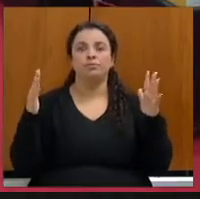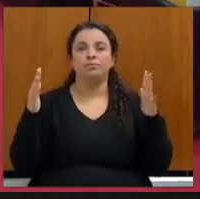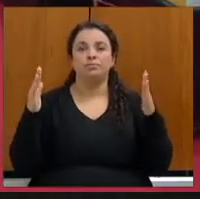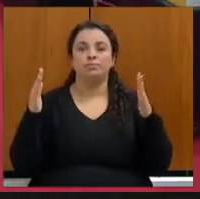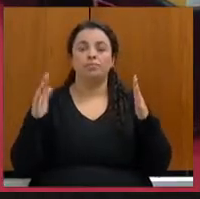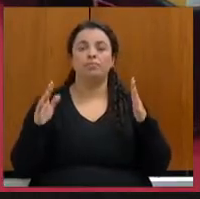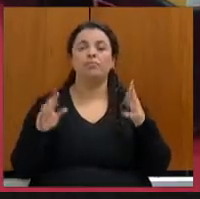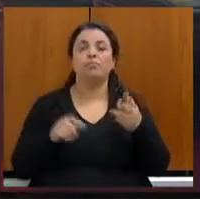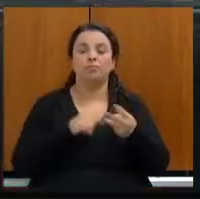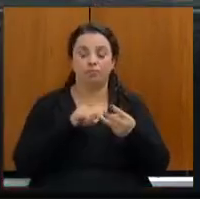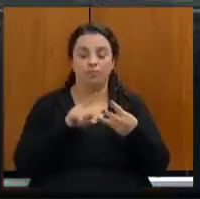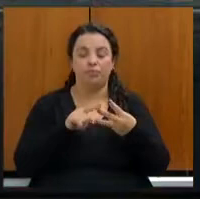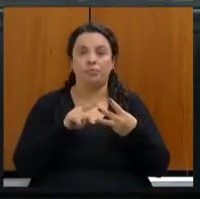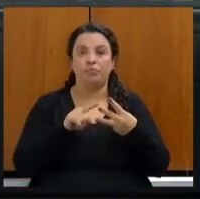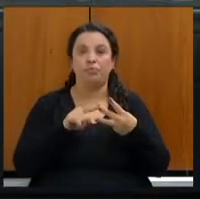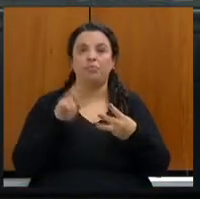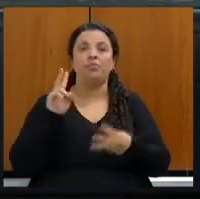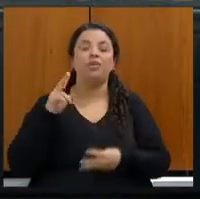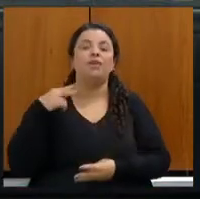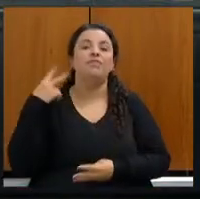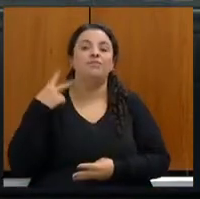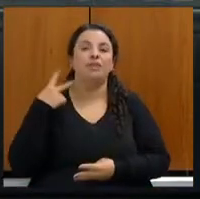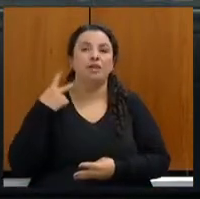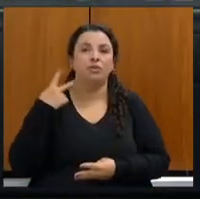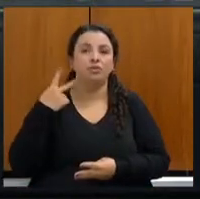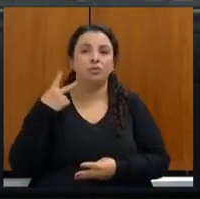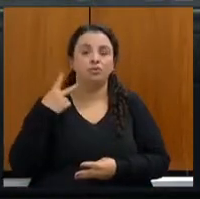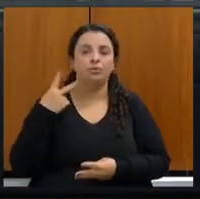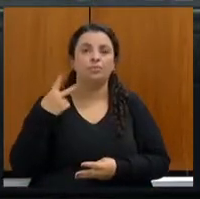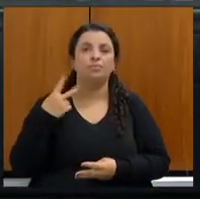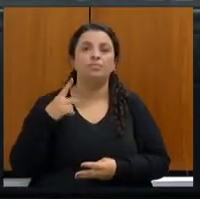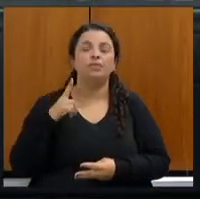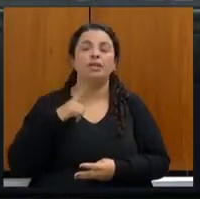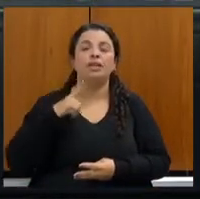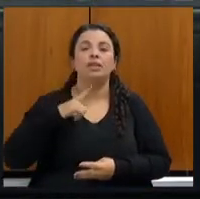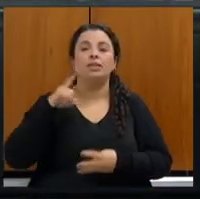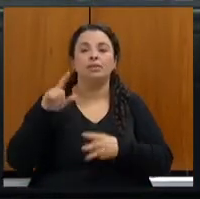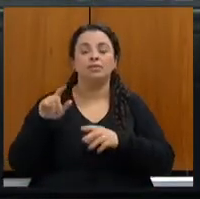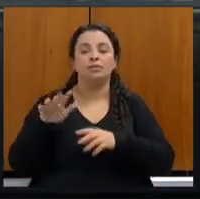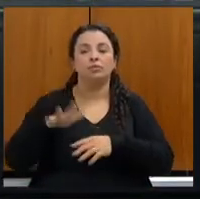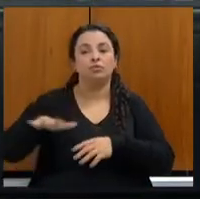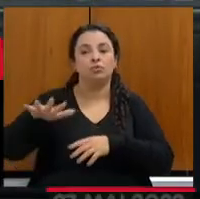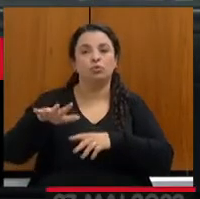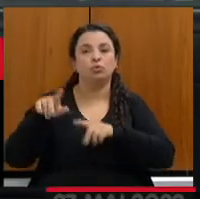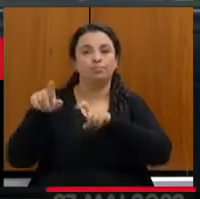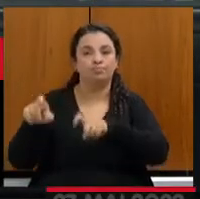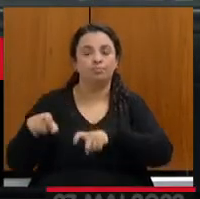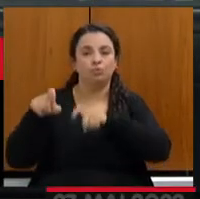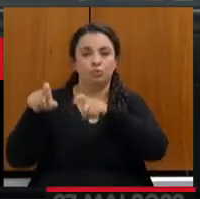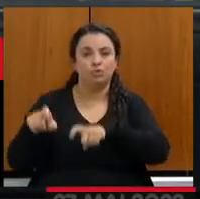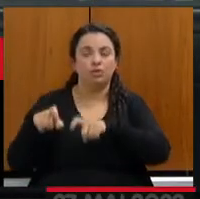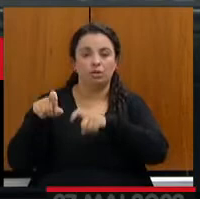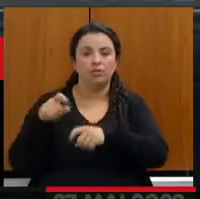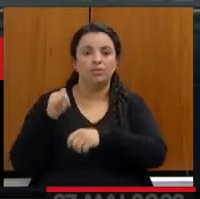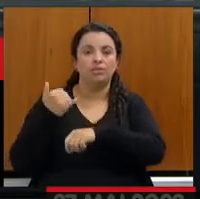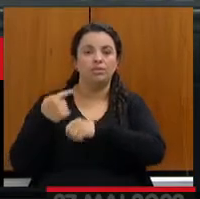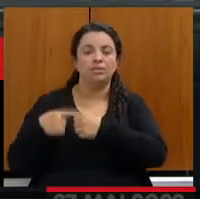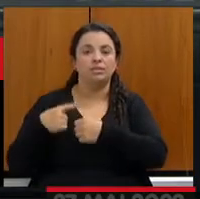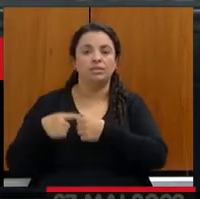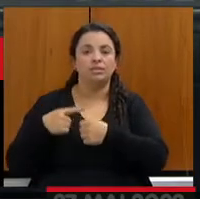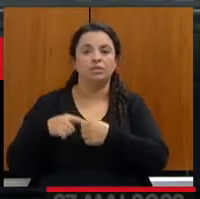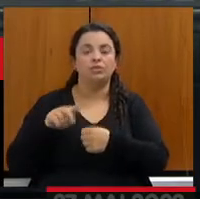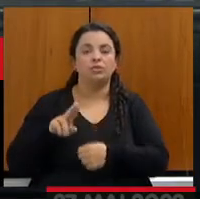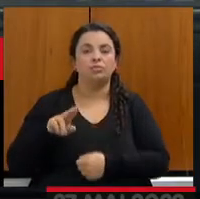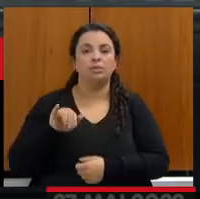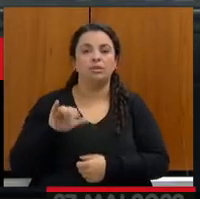e a vereadora que está nas Galerias da zona rural de Icaraí de Minas a Érica